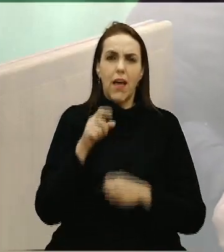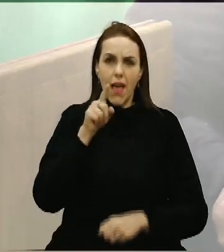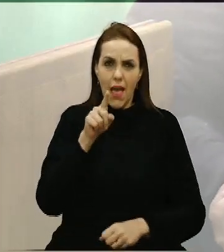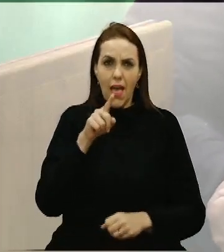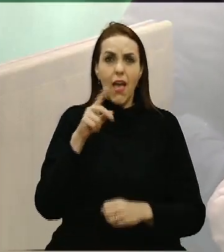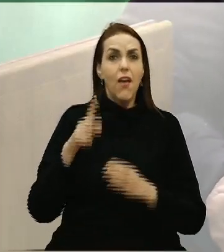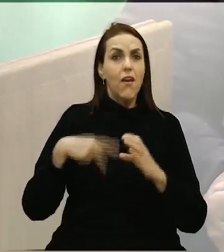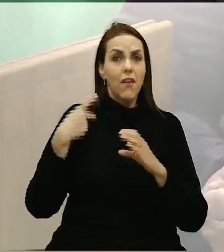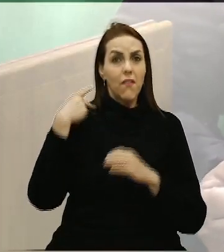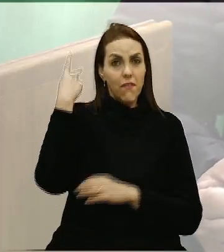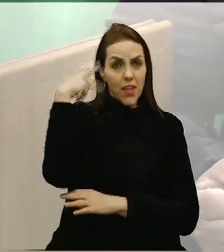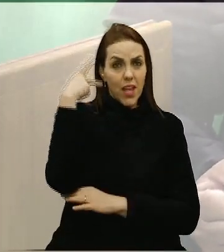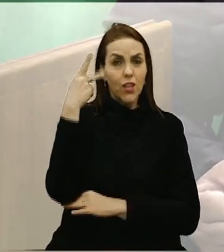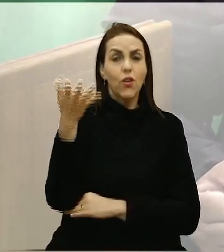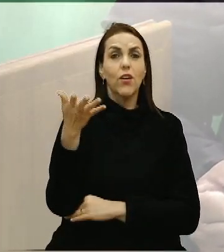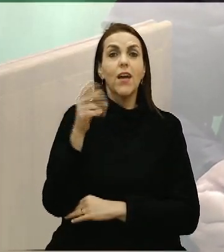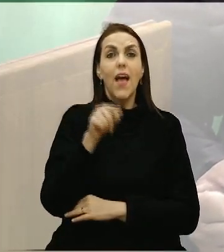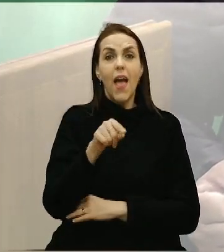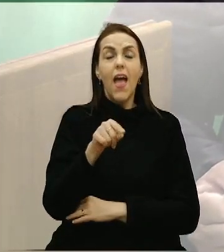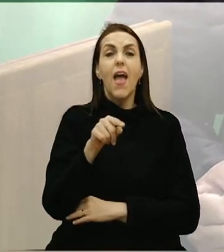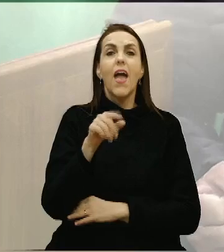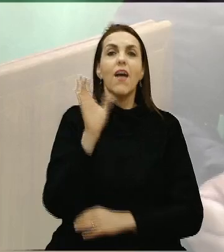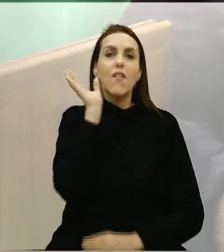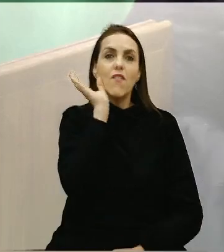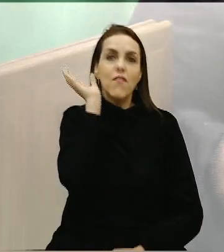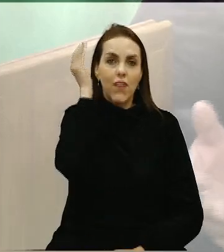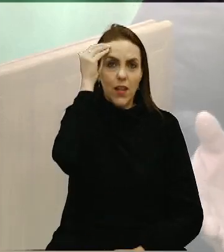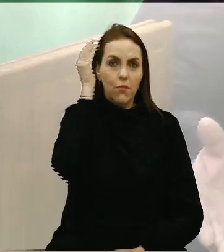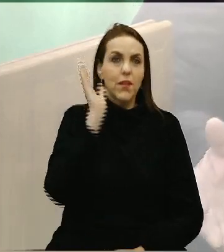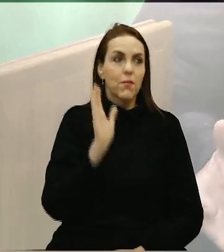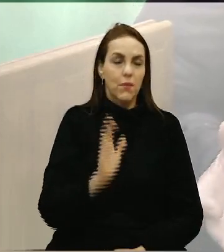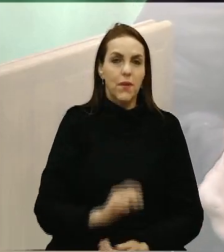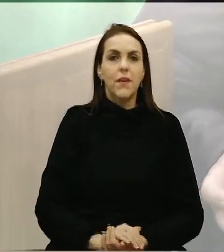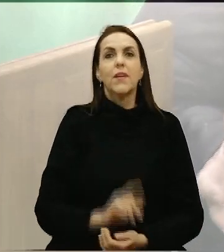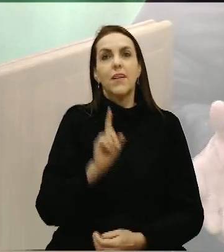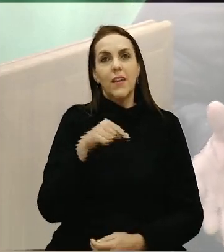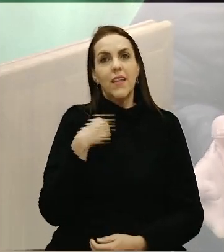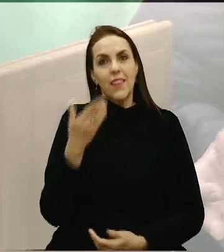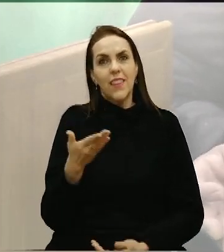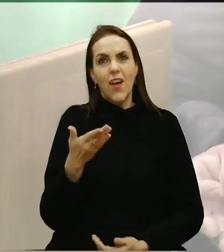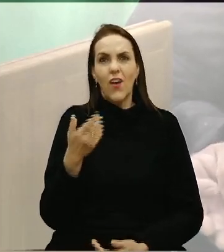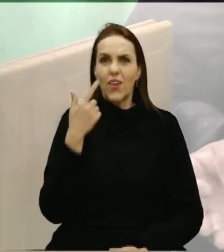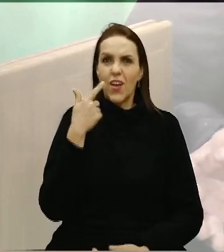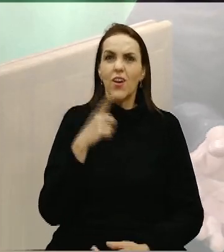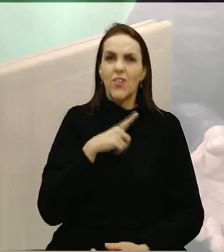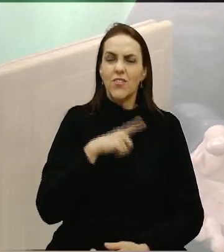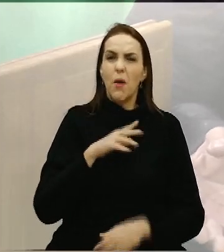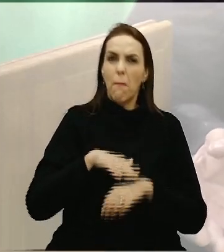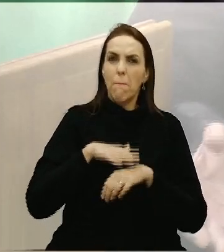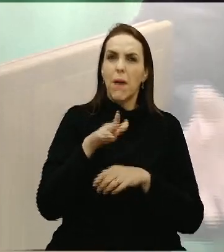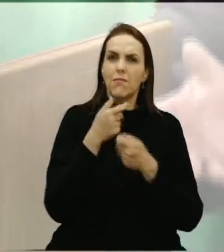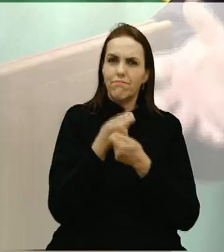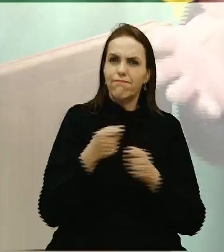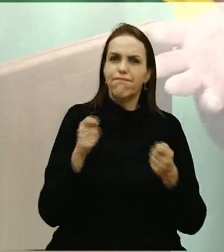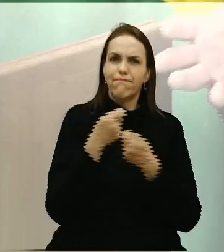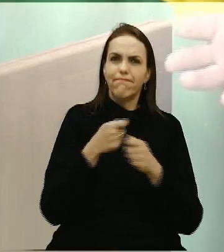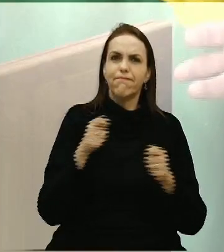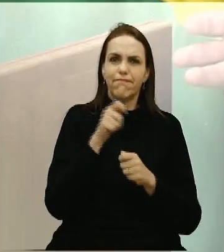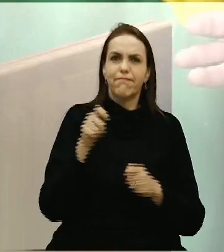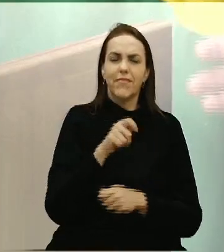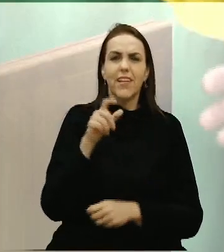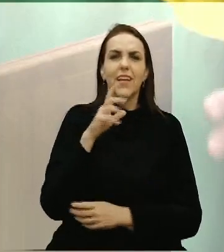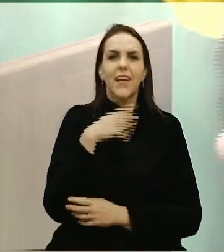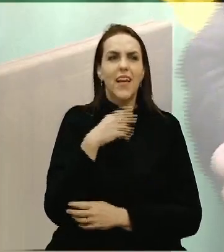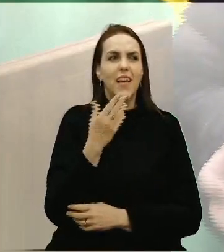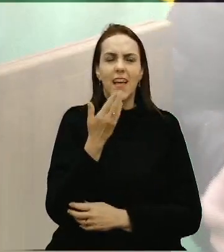nosso nobre colega Felipe Gemmeyer. E eu tinha mais 3 galetadas aquela noite ainda. Digo, mas como é que esse